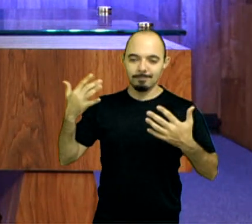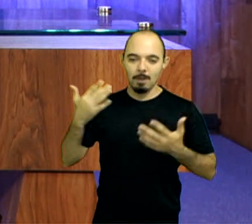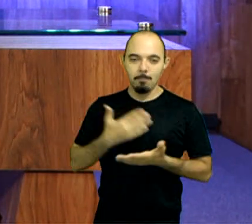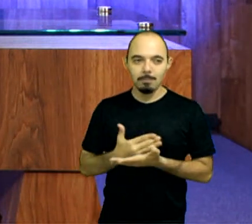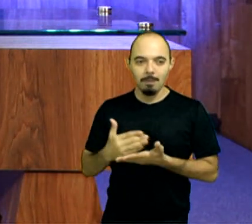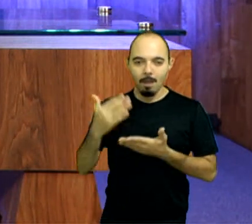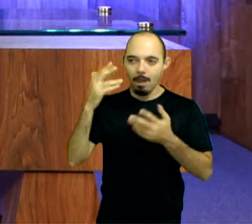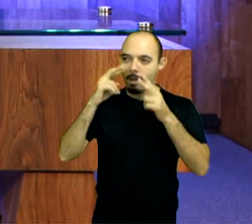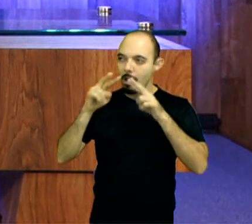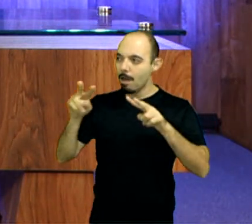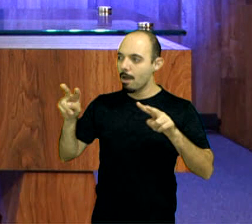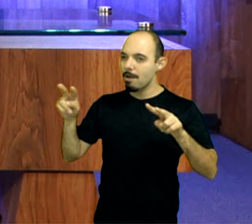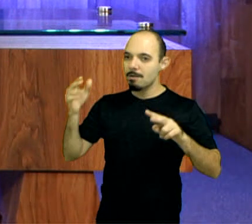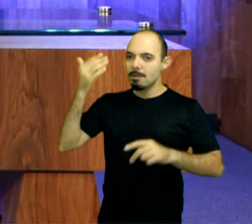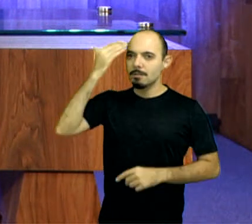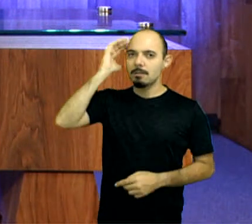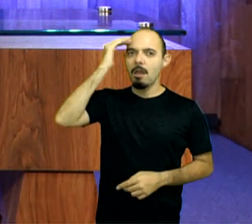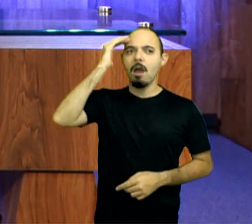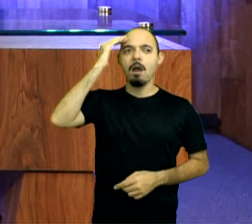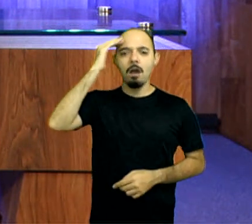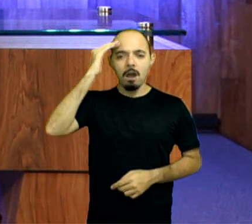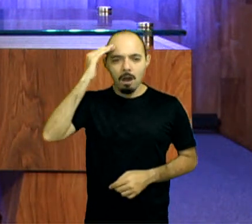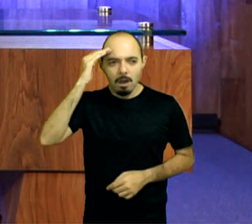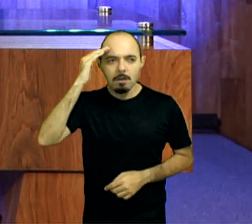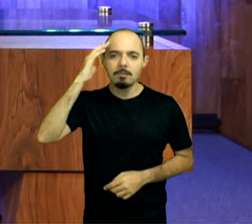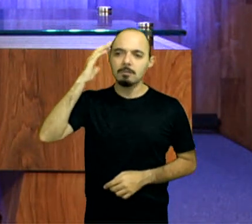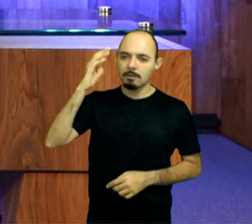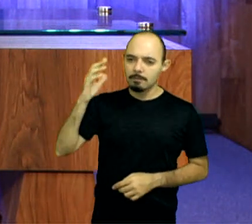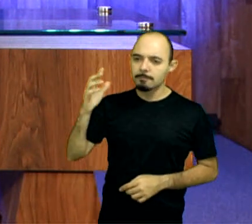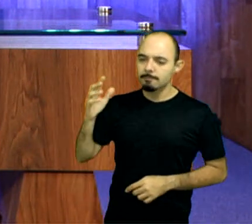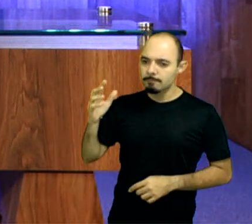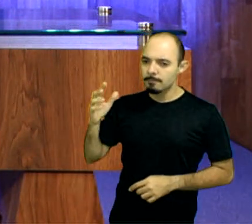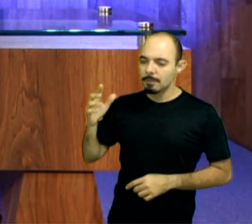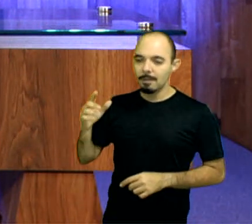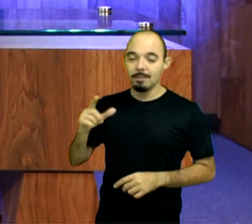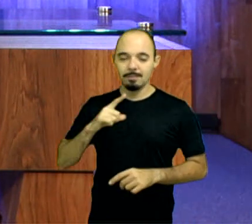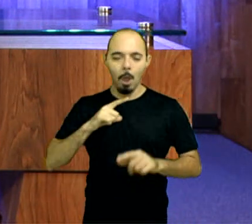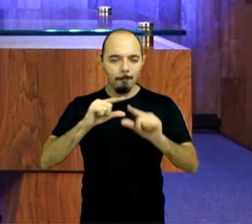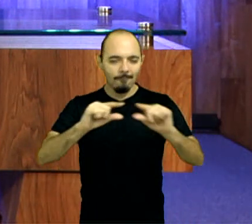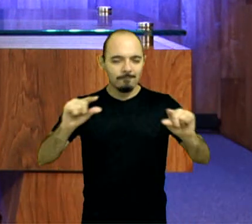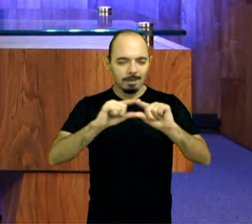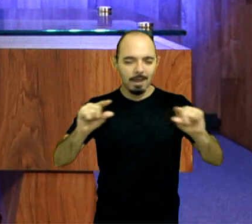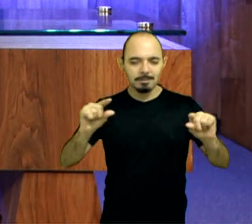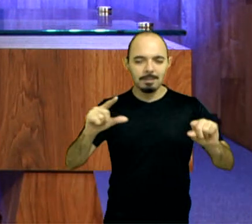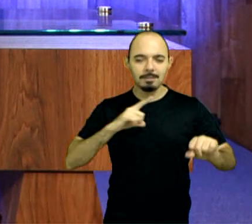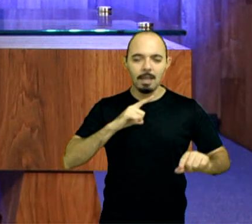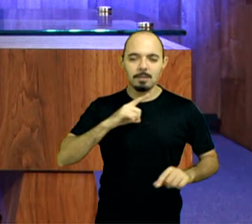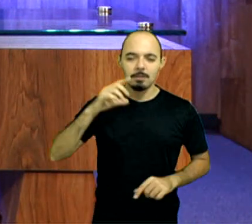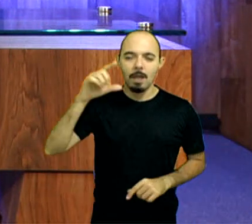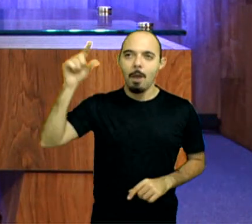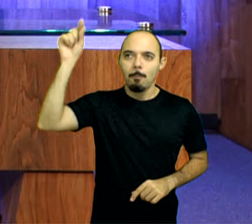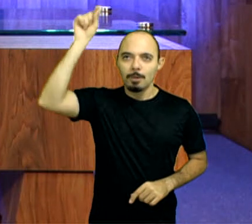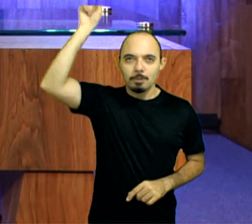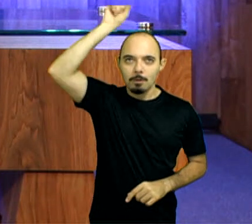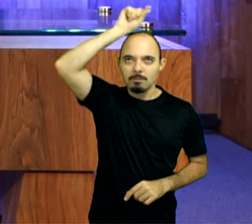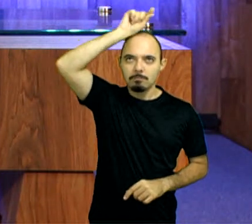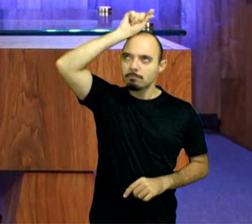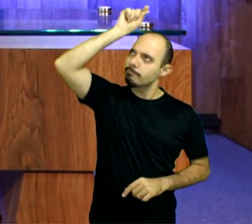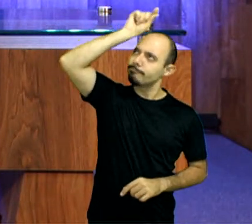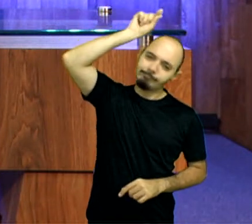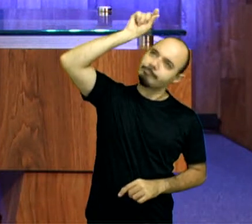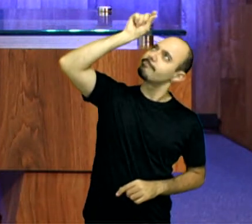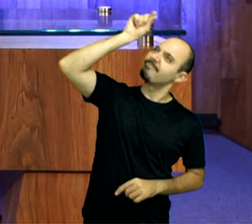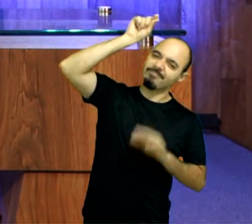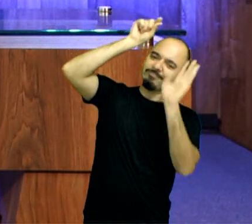É um ditado que diz que eu não posso impedir de que um pássaro pouse na minha cabeça, mas eu posso impedir de que faça um ninho. Concorda ou